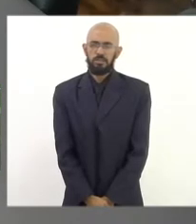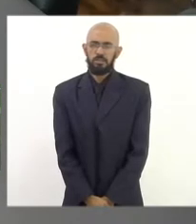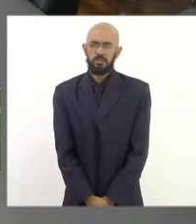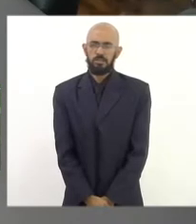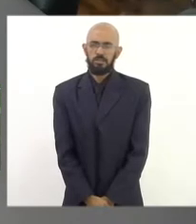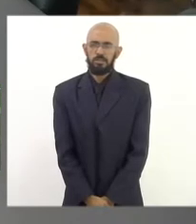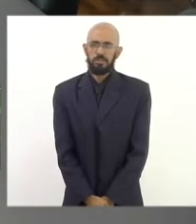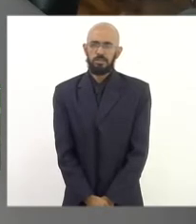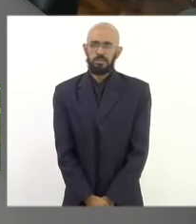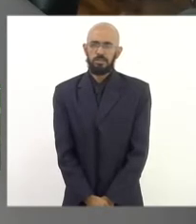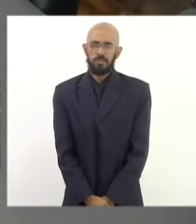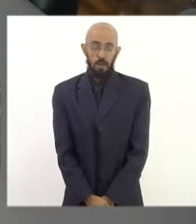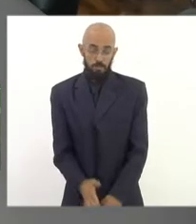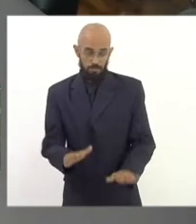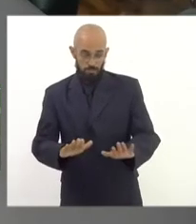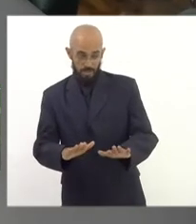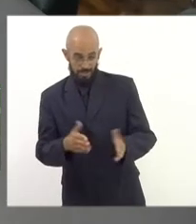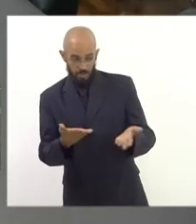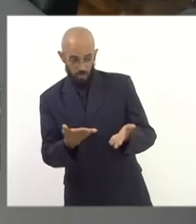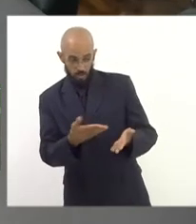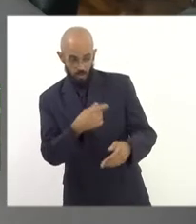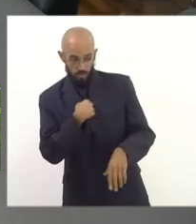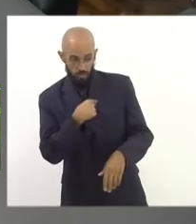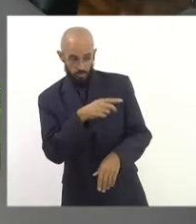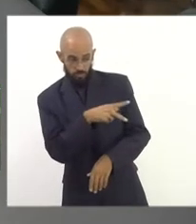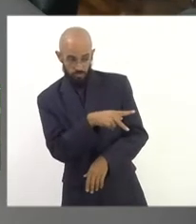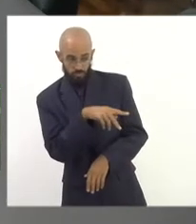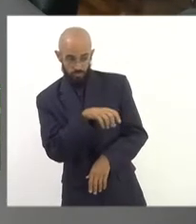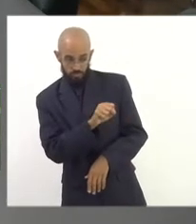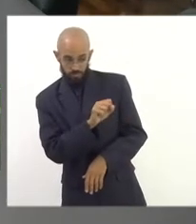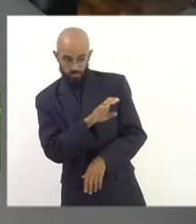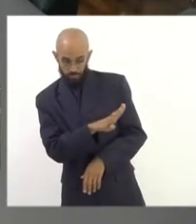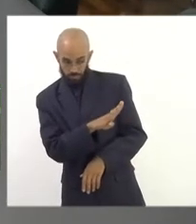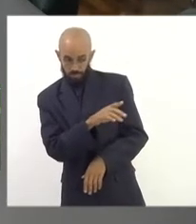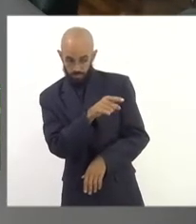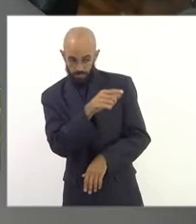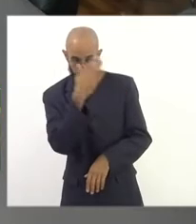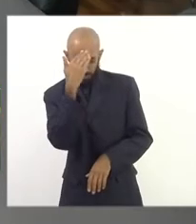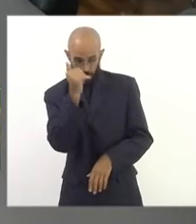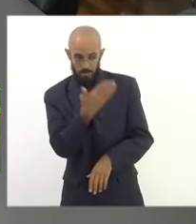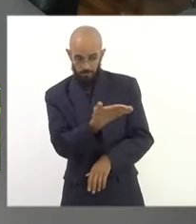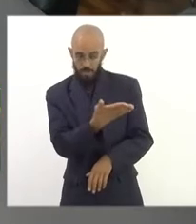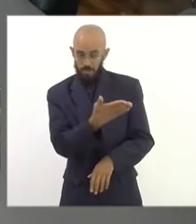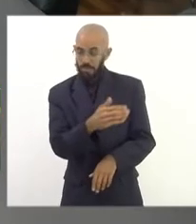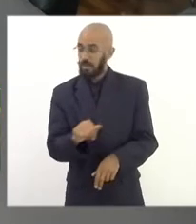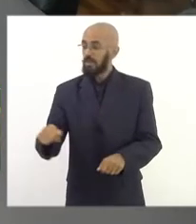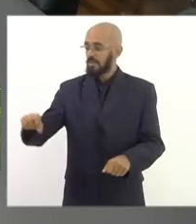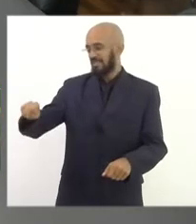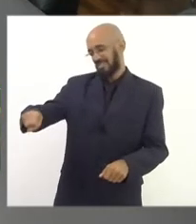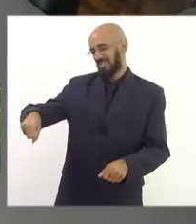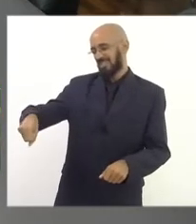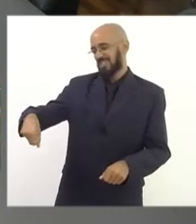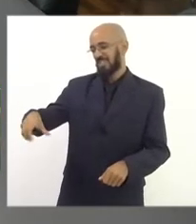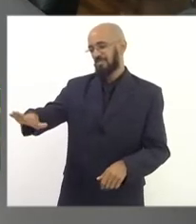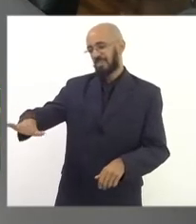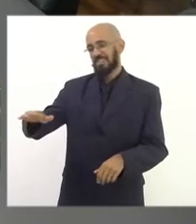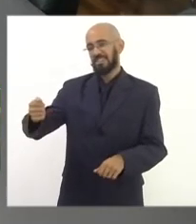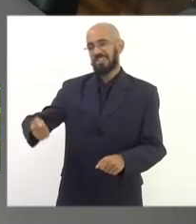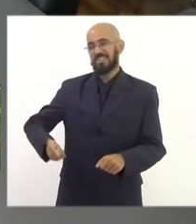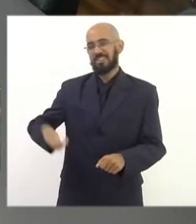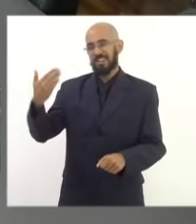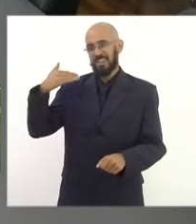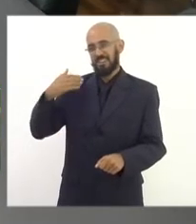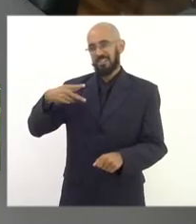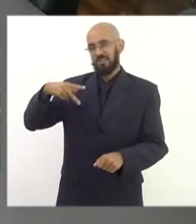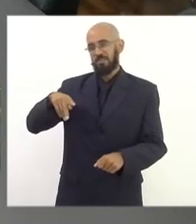Nelson, você sabe que agora no PSB, né? Agora você está no PSB, mas estivemos juntos na época que você era do